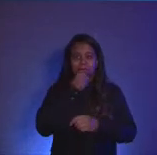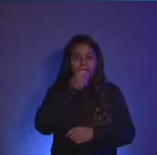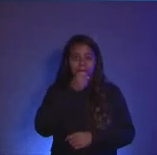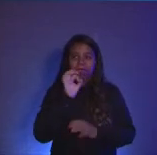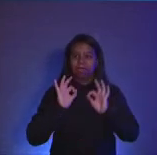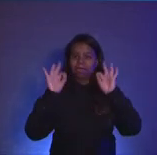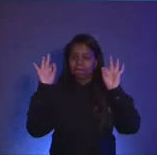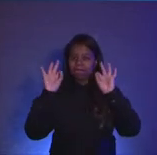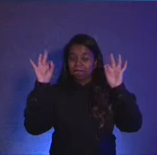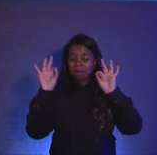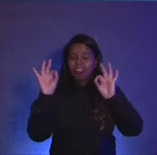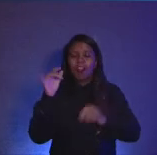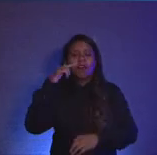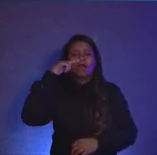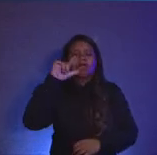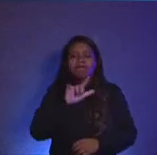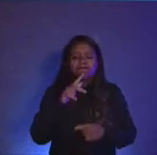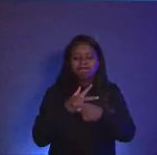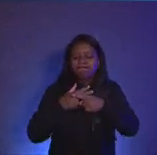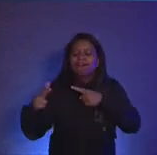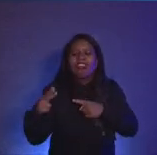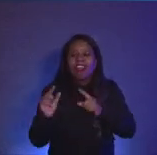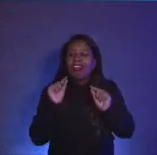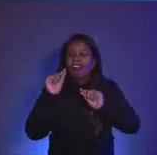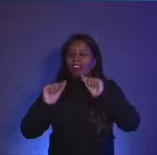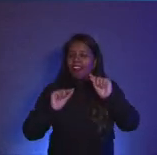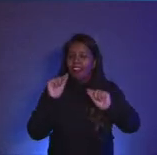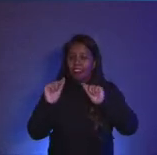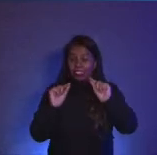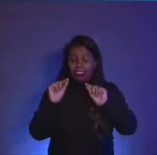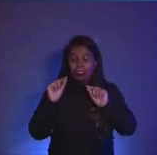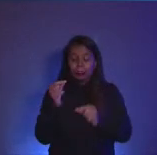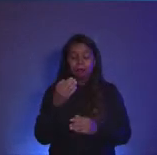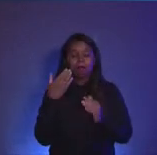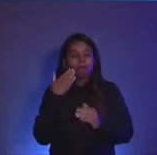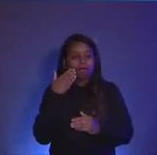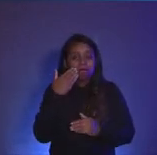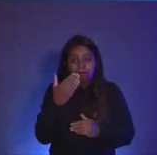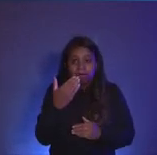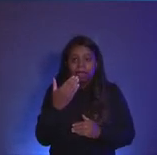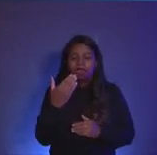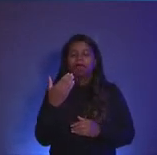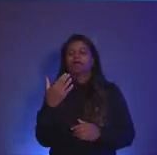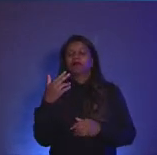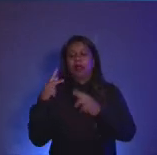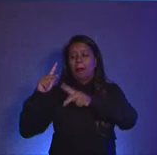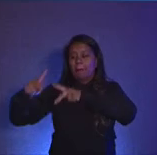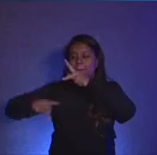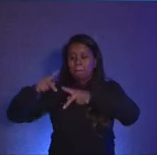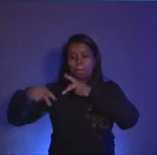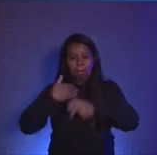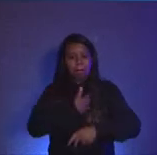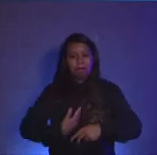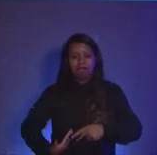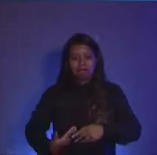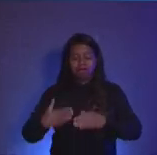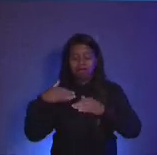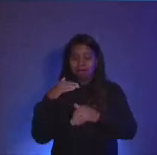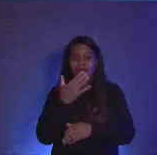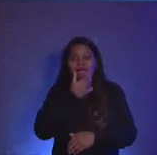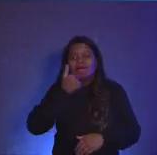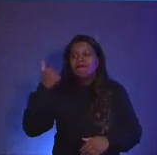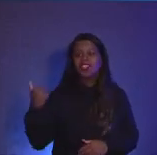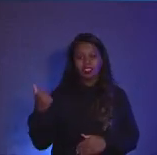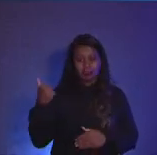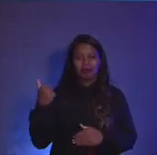trabalho ganhador, ele se destacou pela relevância e o potencial de alterar a política pública. Segundo os jurados, também